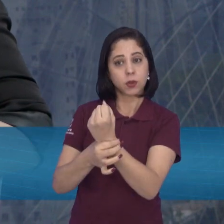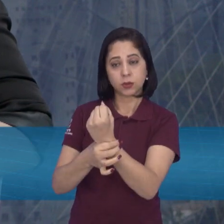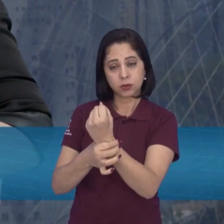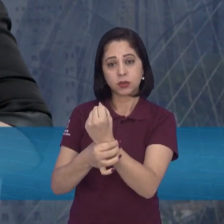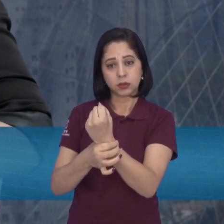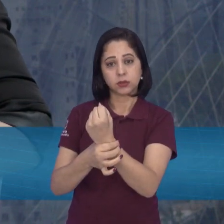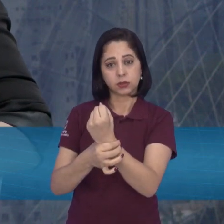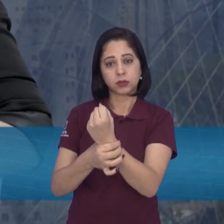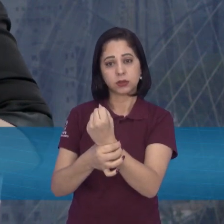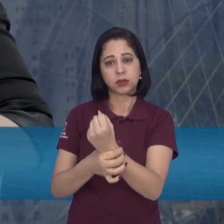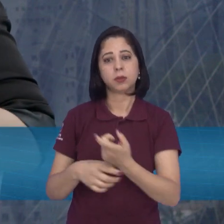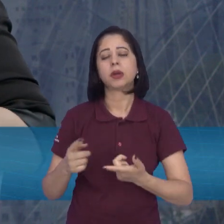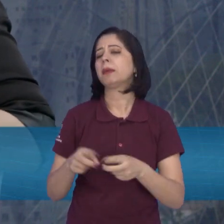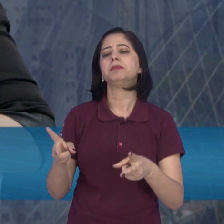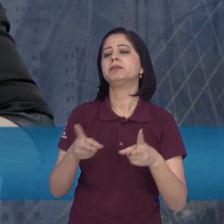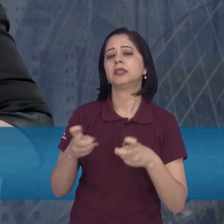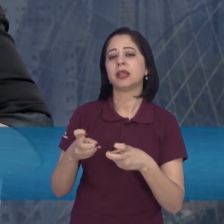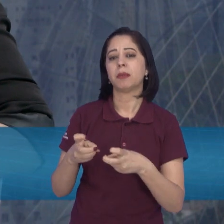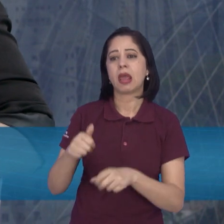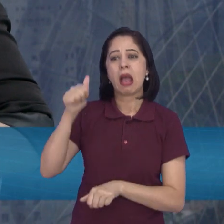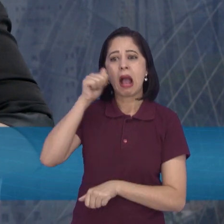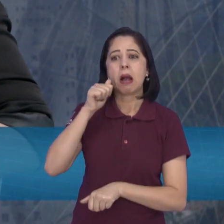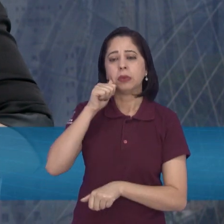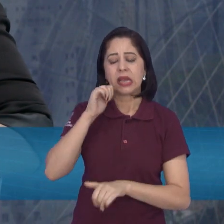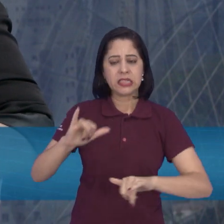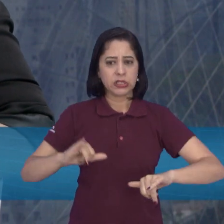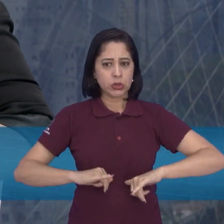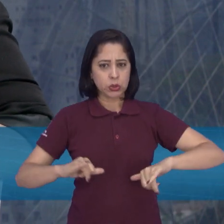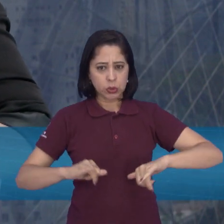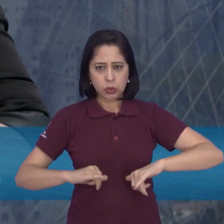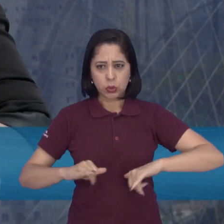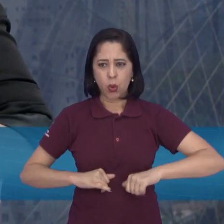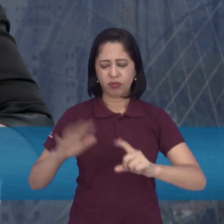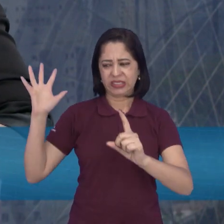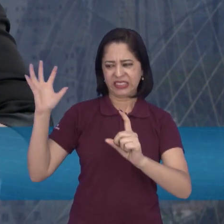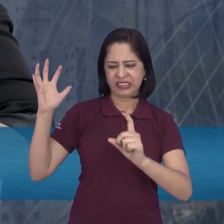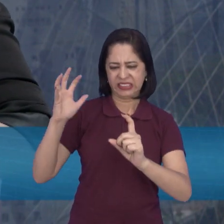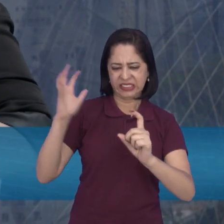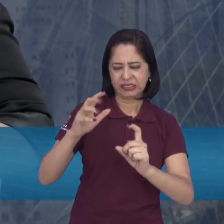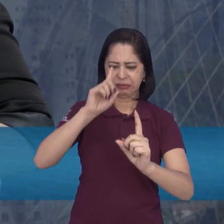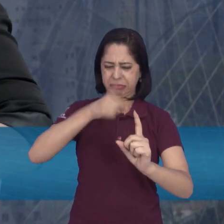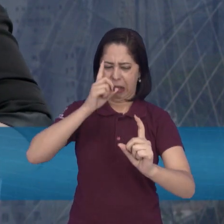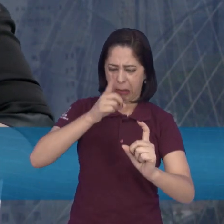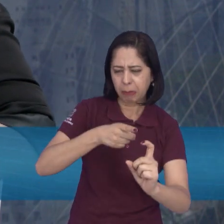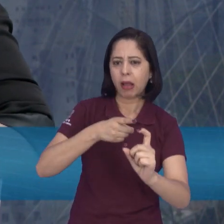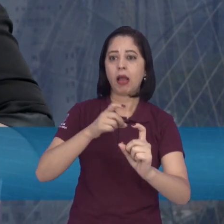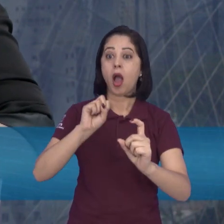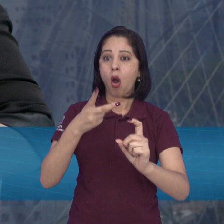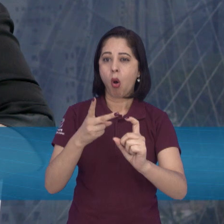né? Porque você veja, mulheres que estão passando por esse processo, seja de assédio moral, seja de assédio sexual, muitas vezes elas deixam